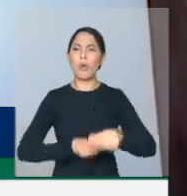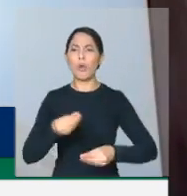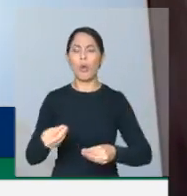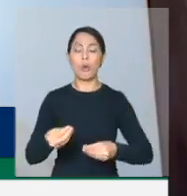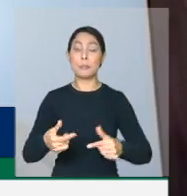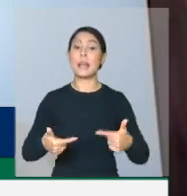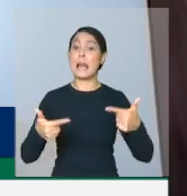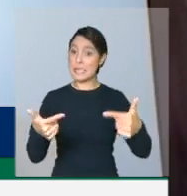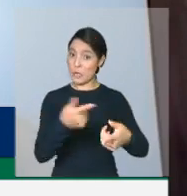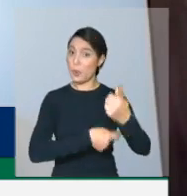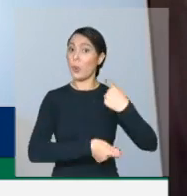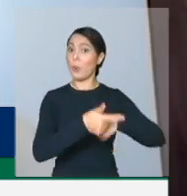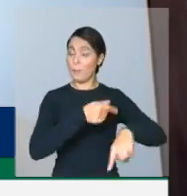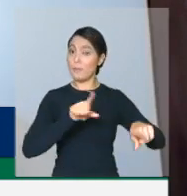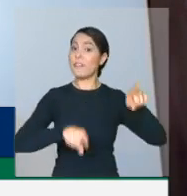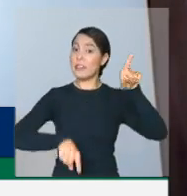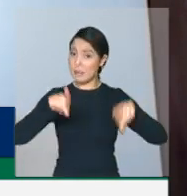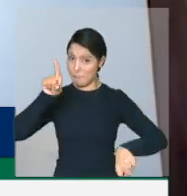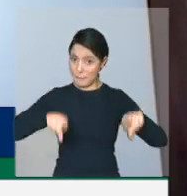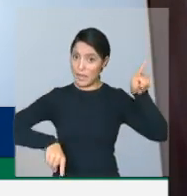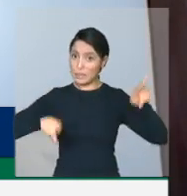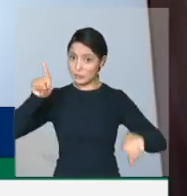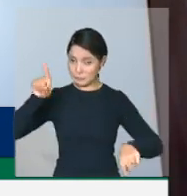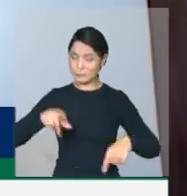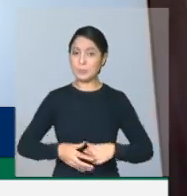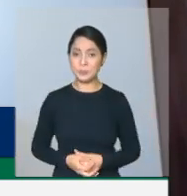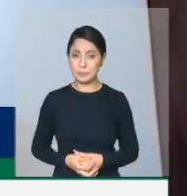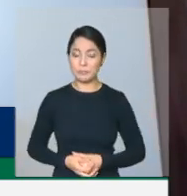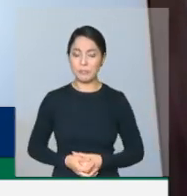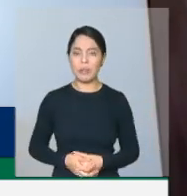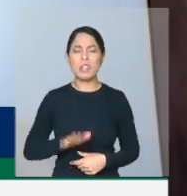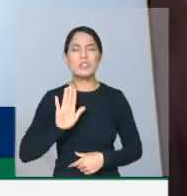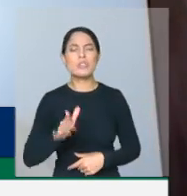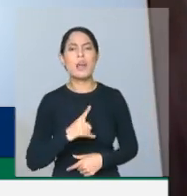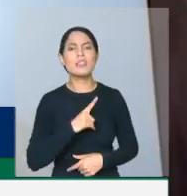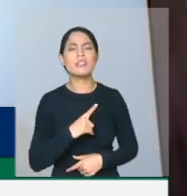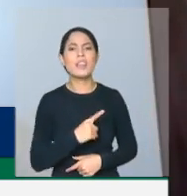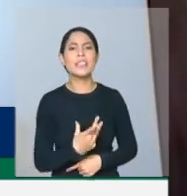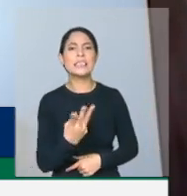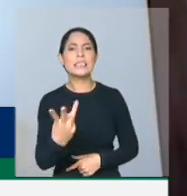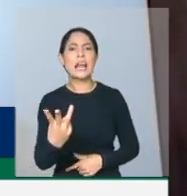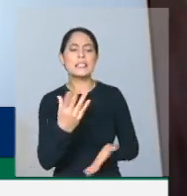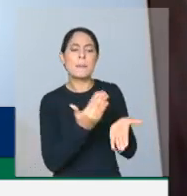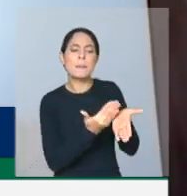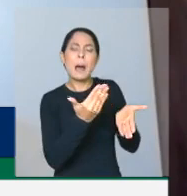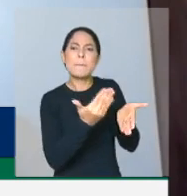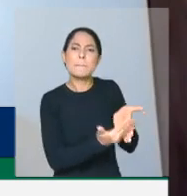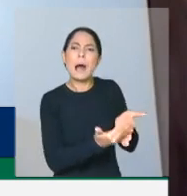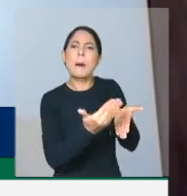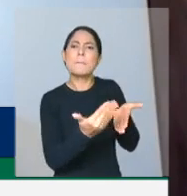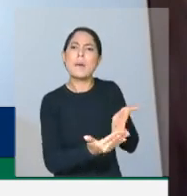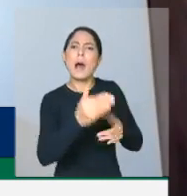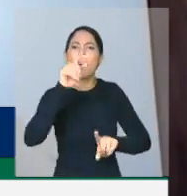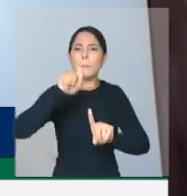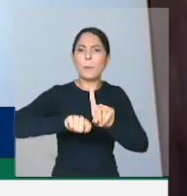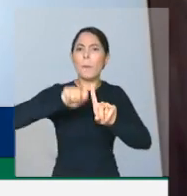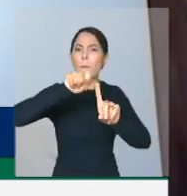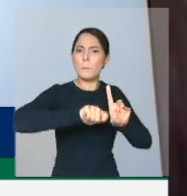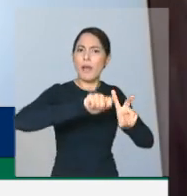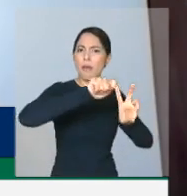atividade econômica. O auxílio emergencial, em regra, tem o valor de 3 parcelas mensais de R$ 600 e é